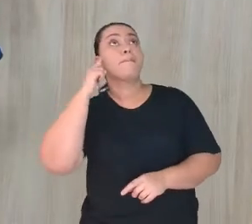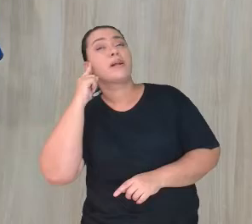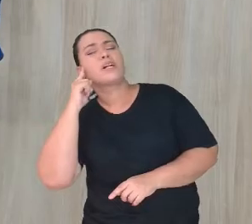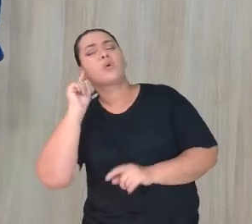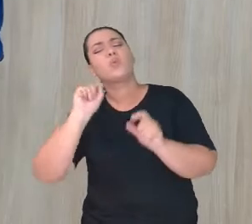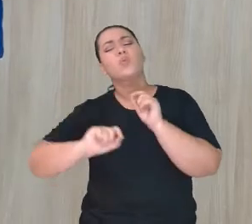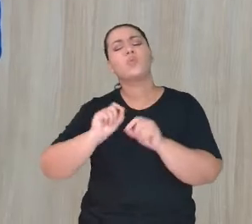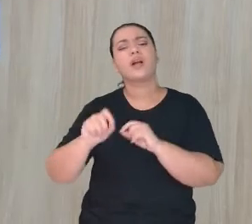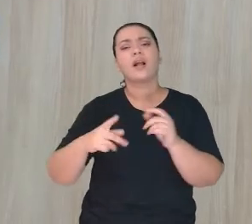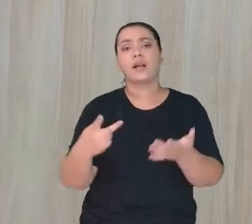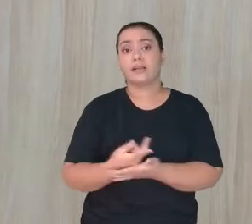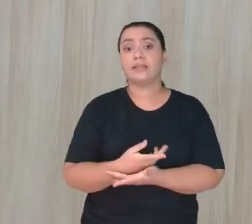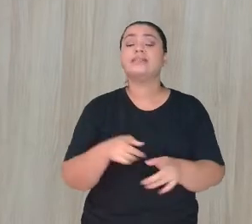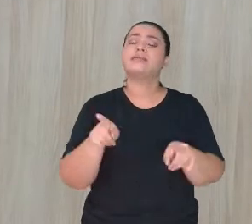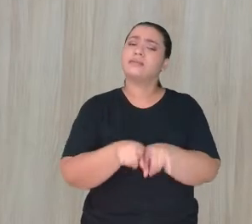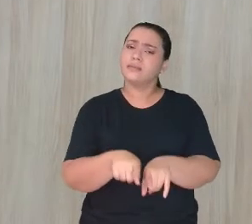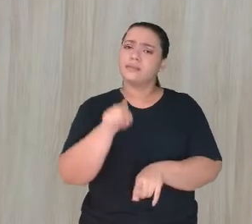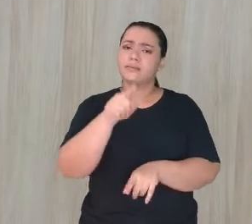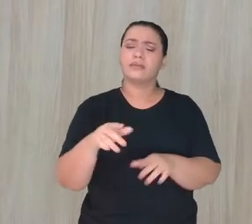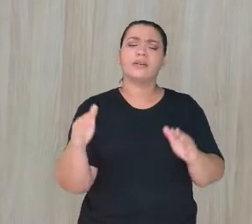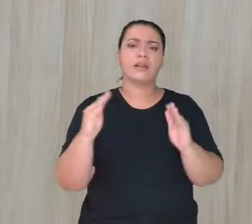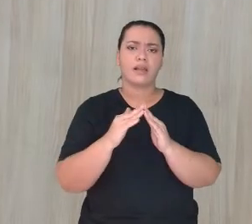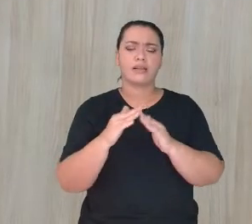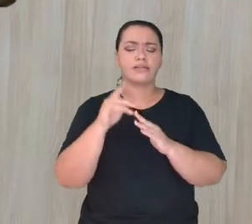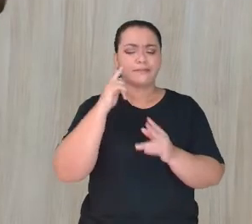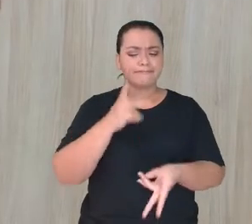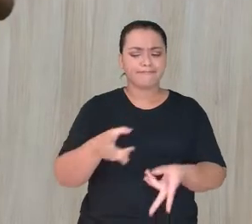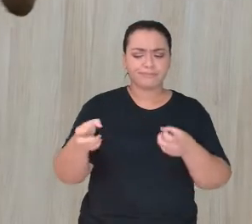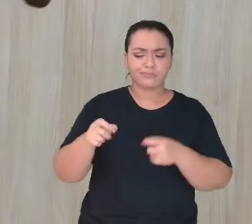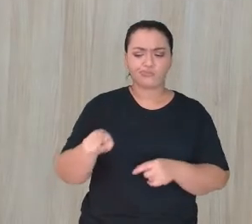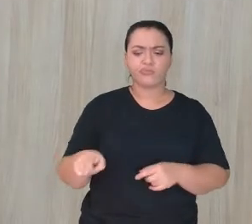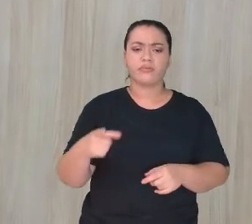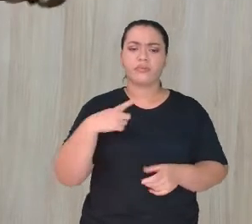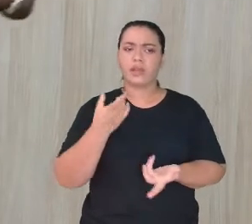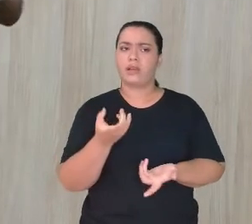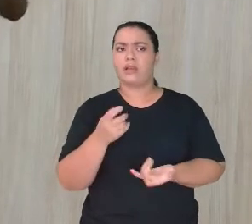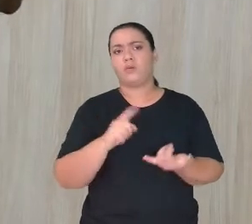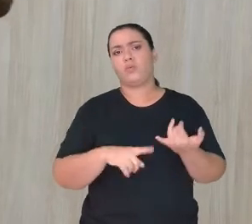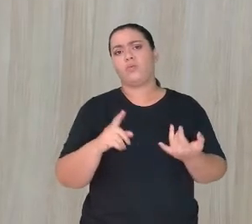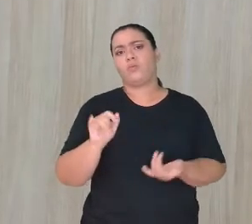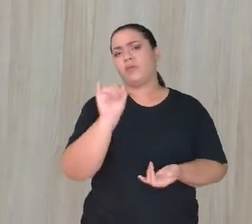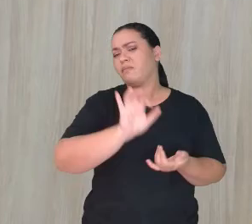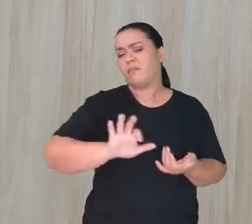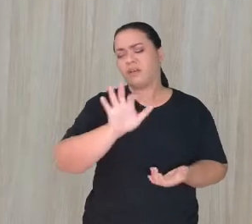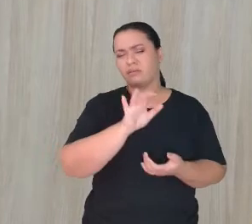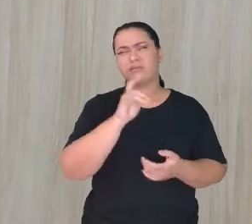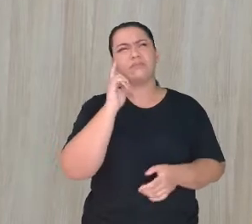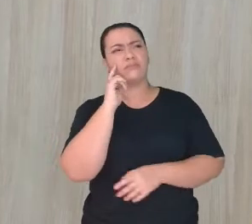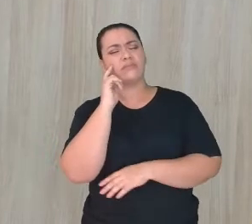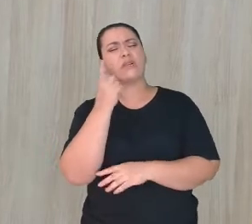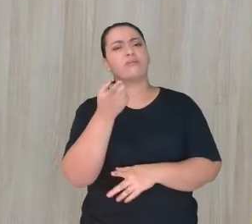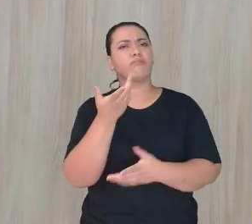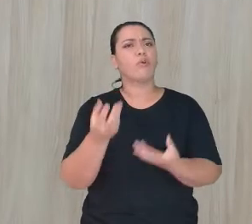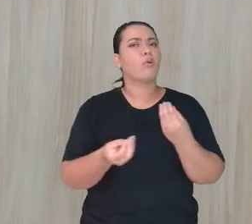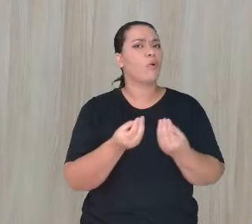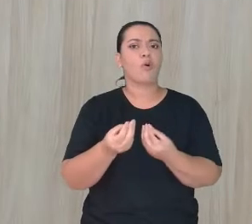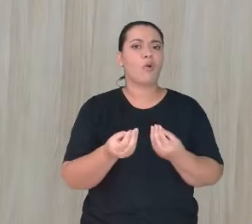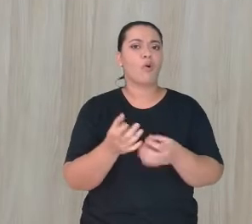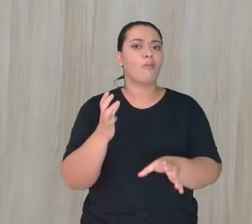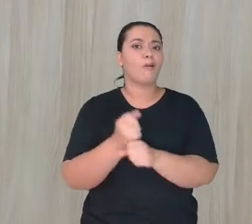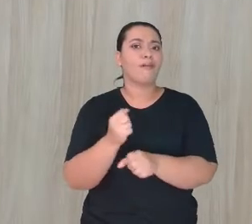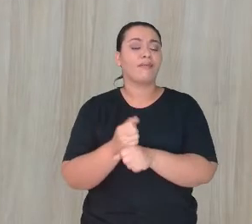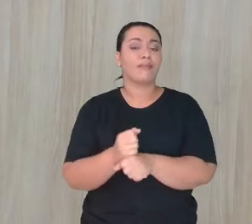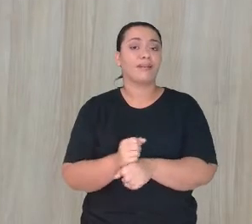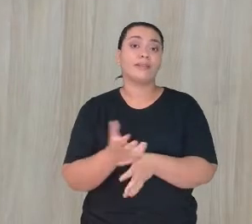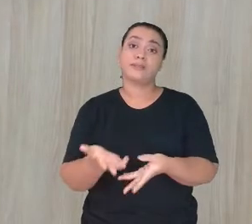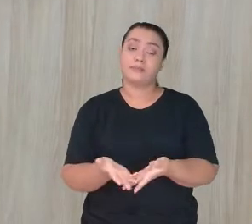é que vai acontecer. E até na sua casa, você vai olhar uma figura aí, um material, uma mesa, uma porta, e você vai conseguir calcular as coisas. Se tiver um